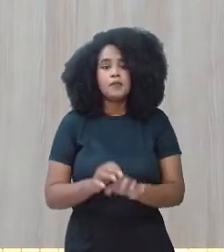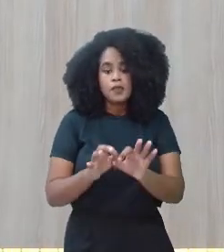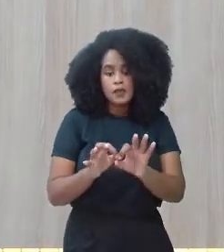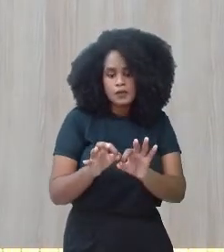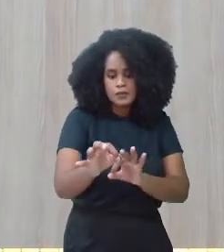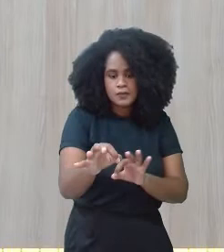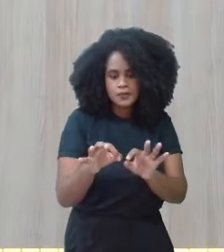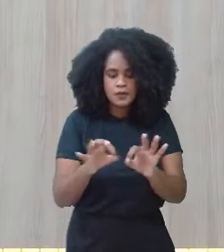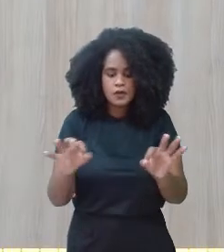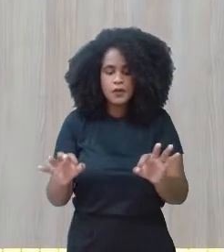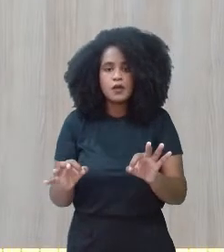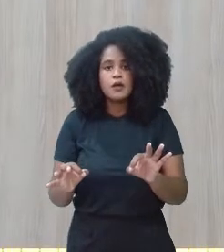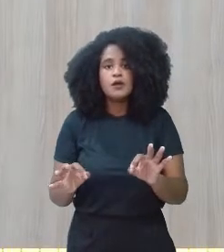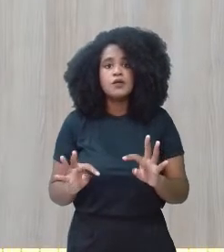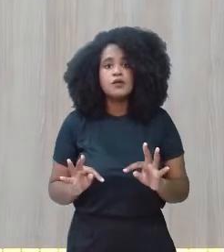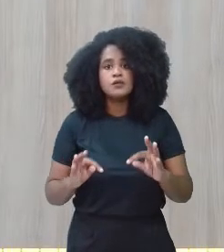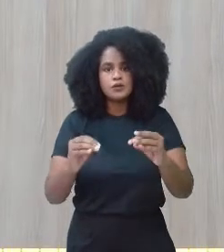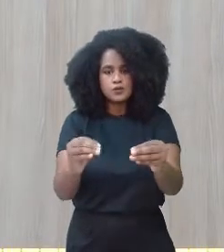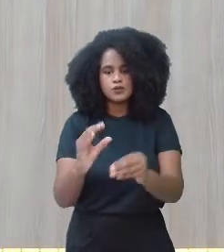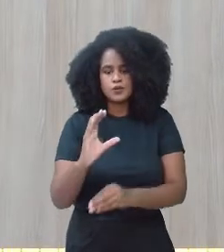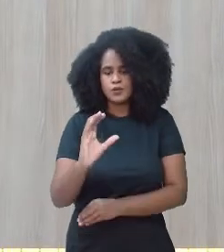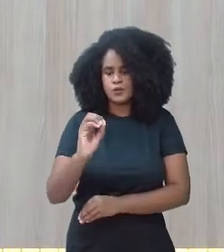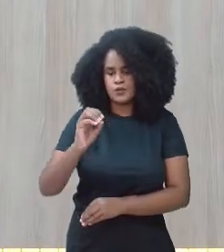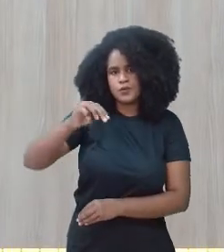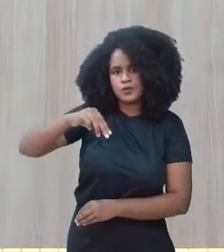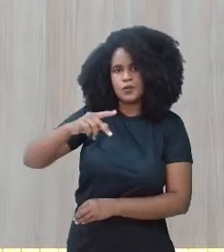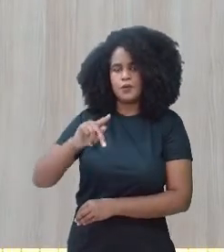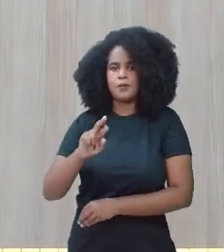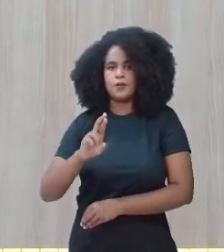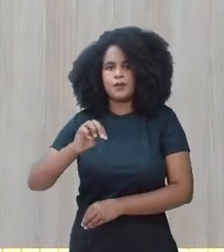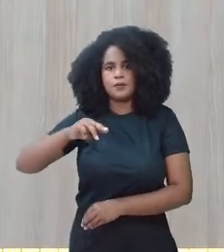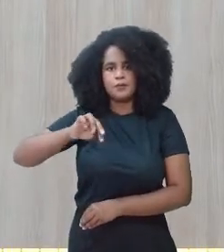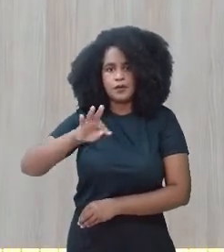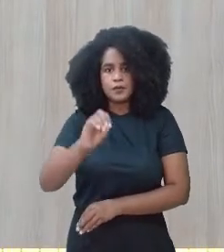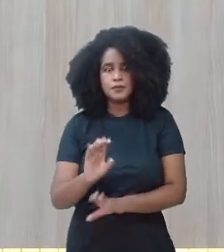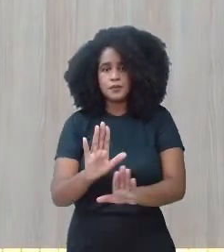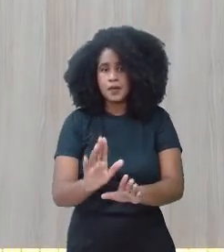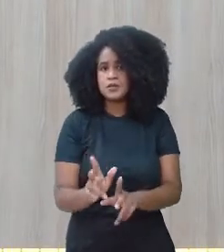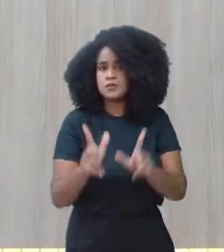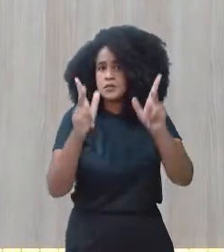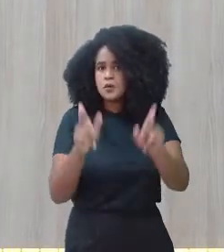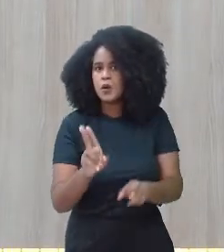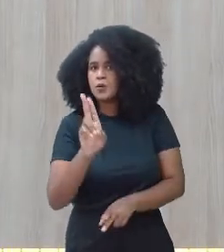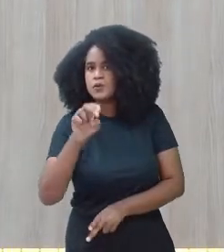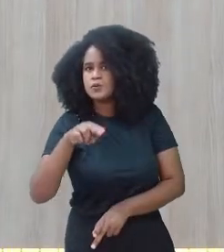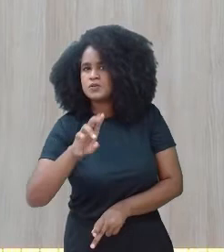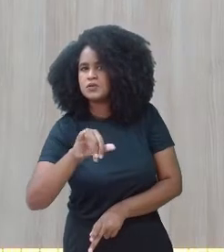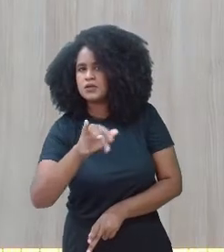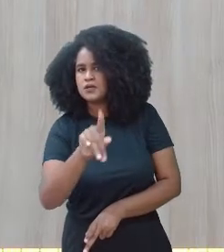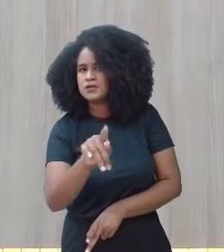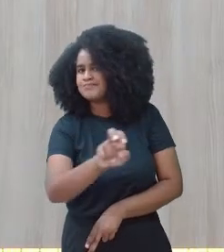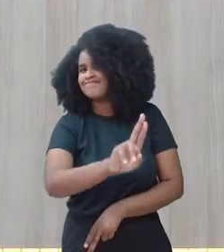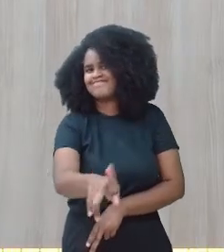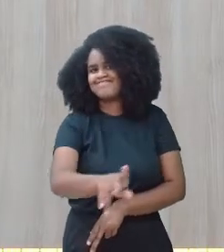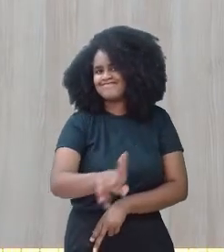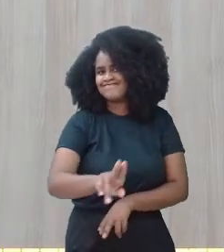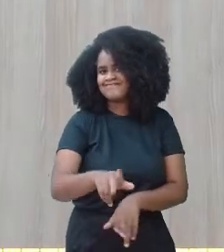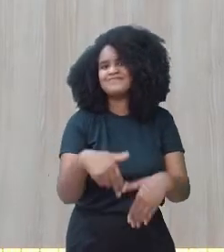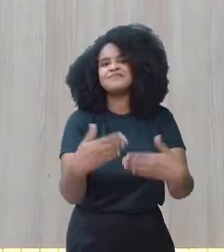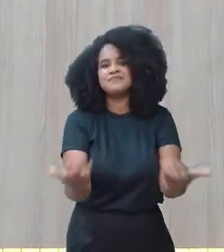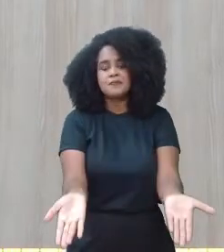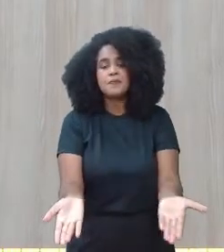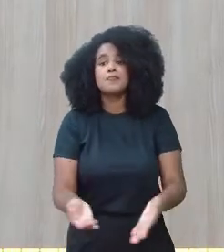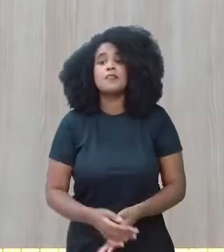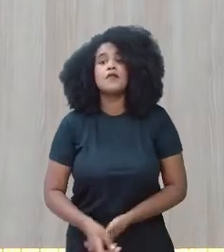de comprimento, mas nem todas seriam utilizadas da mesma unidade. Então aí, ó, acredito que você já deve